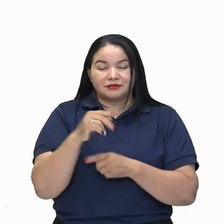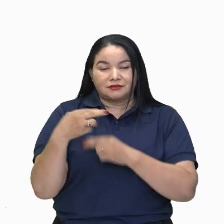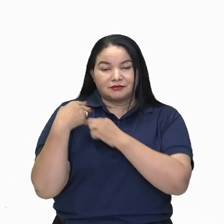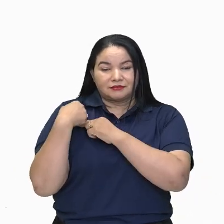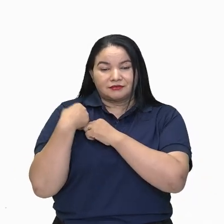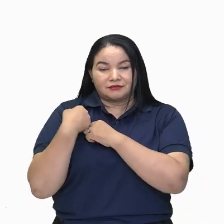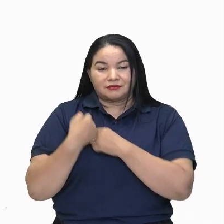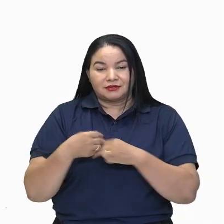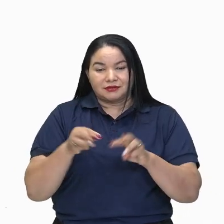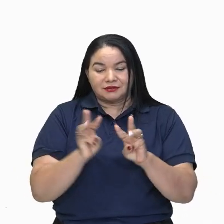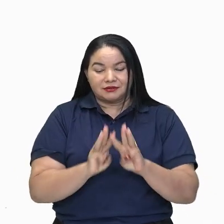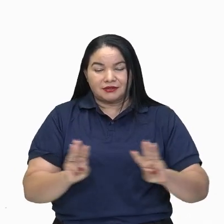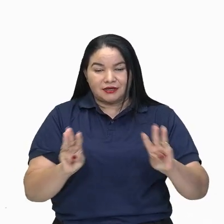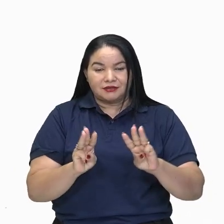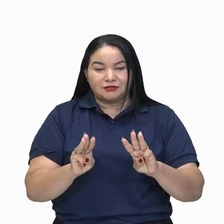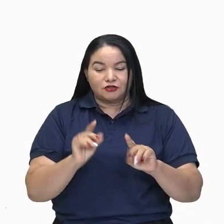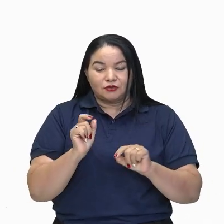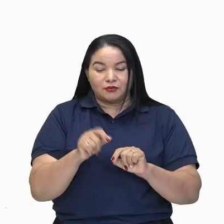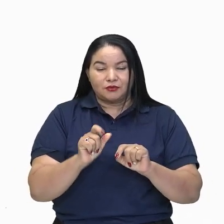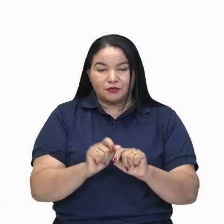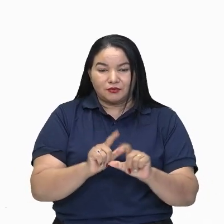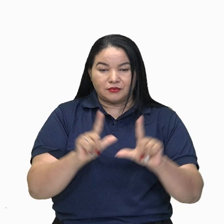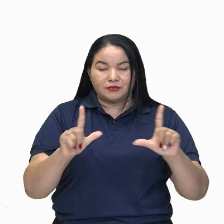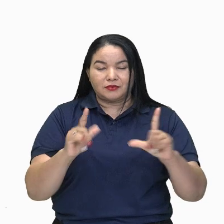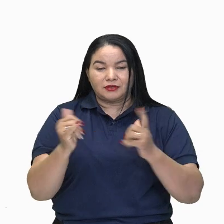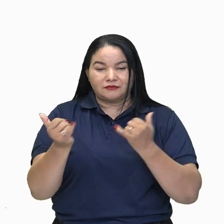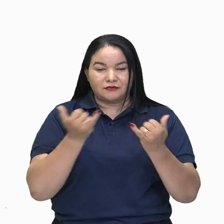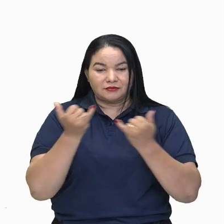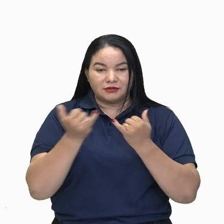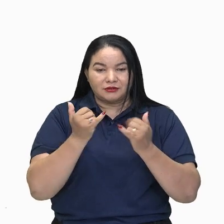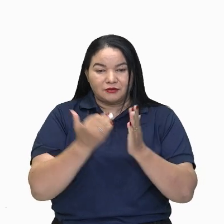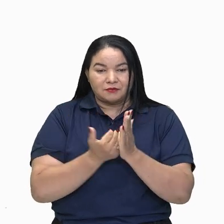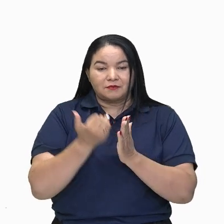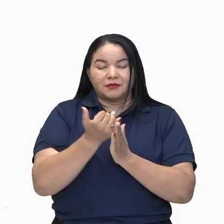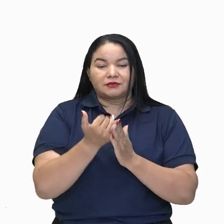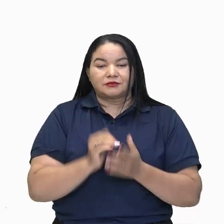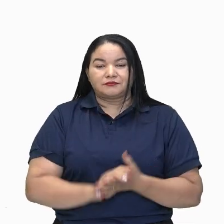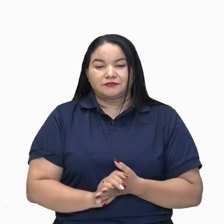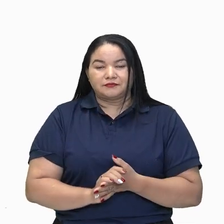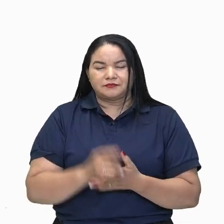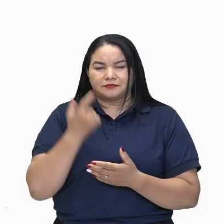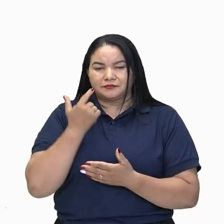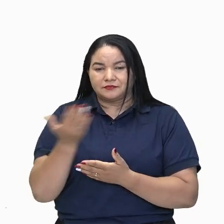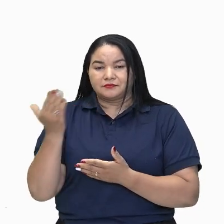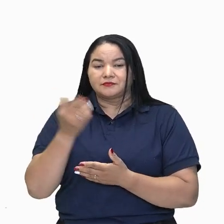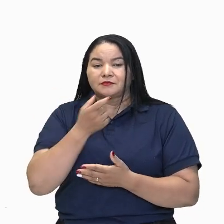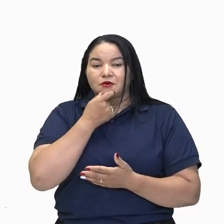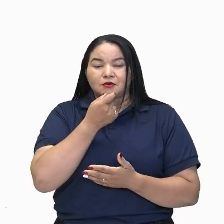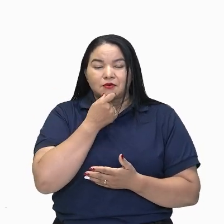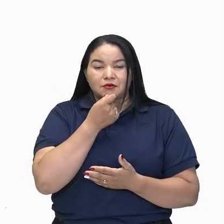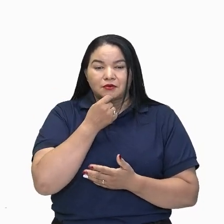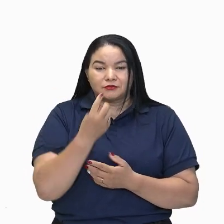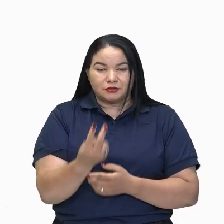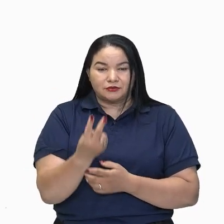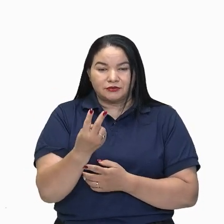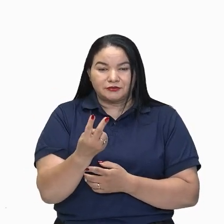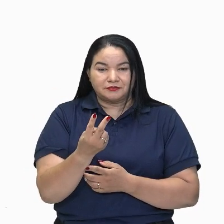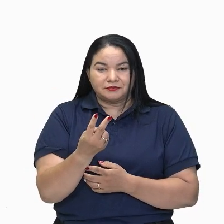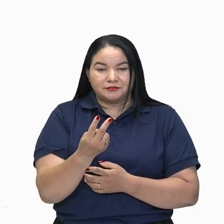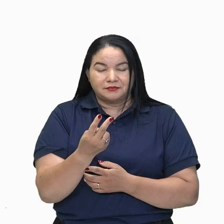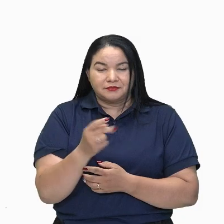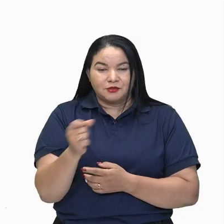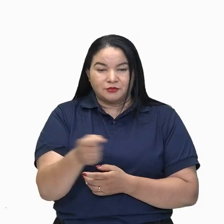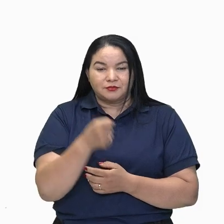para mais informações. Então, observe que nós temos aí, né, a imagem de dois homens, eles estão bebendo, né,